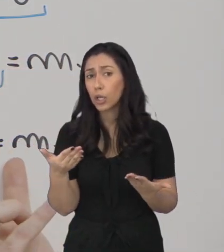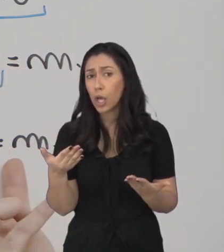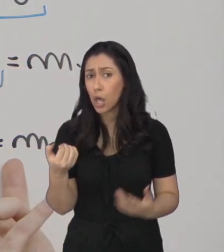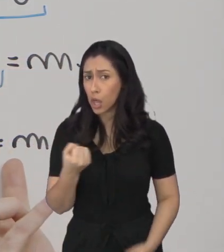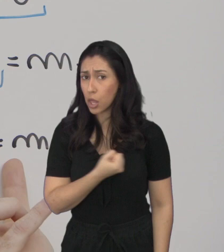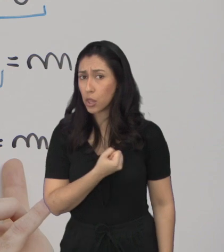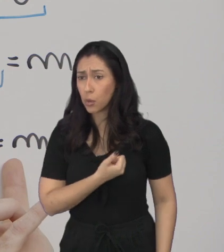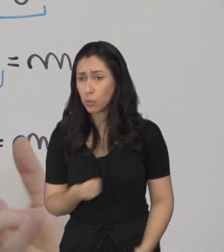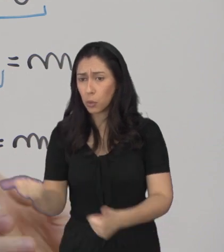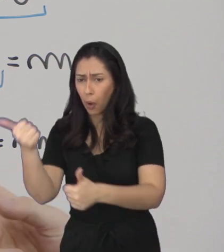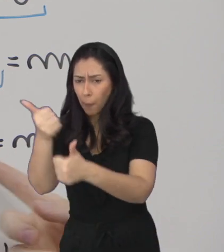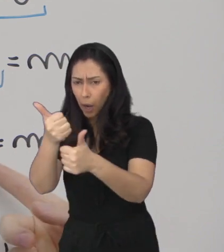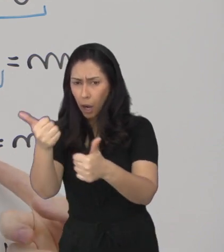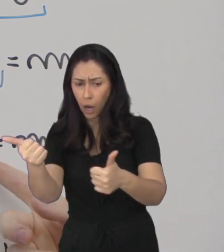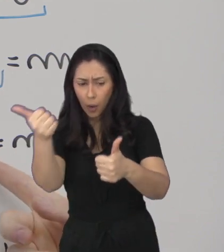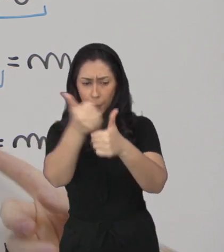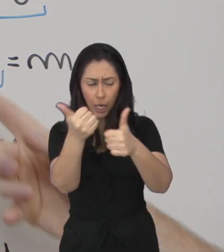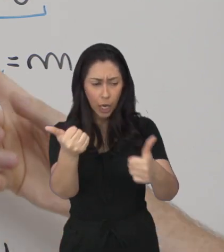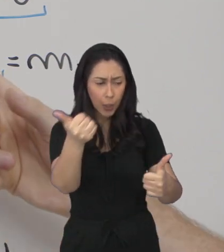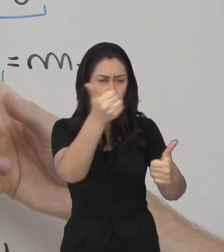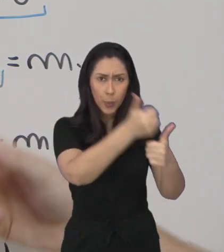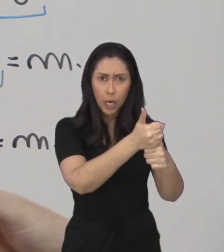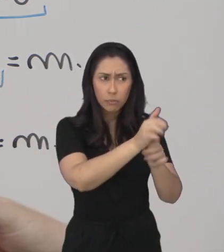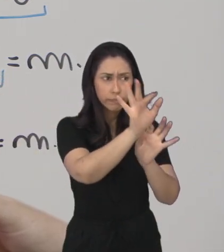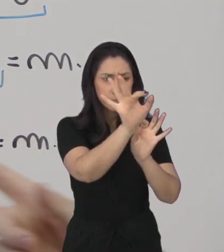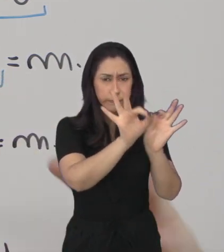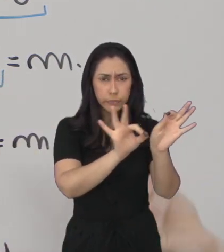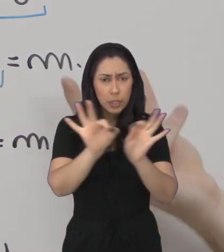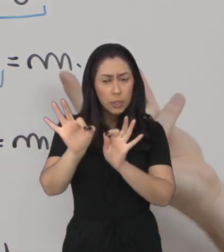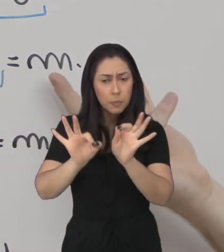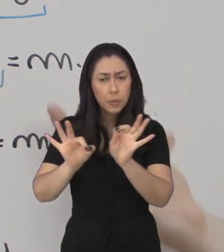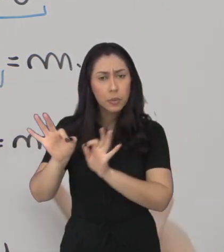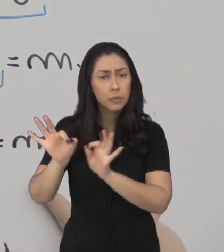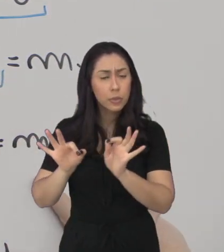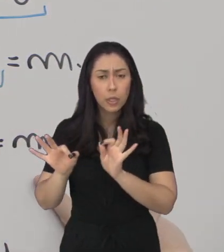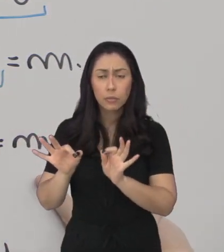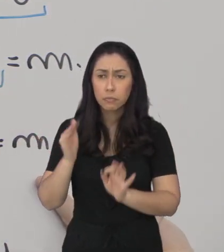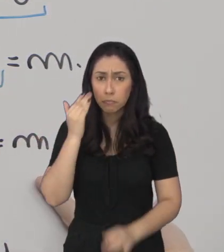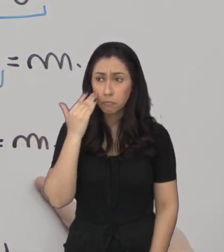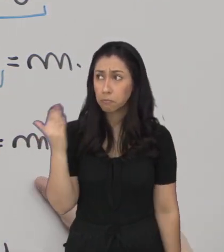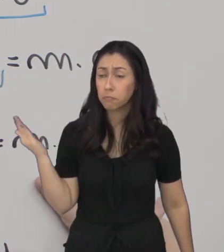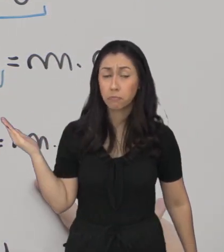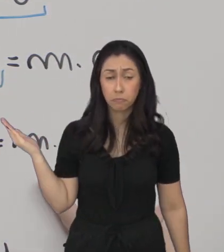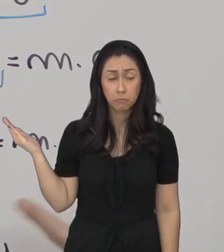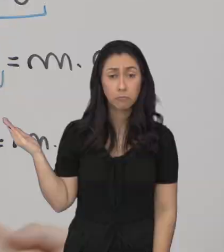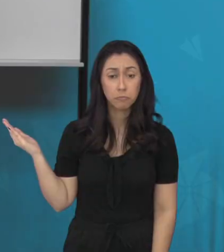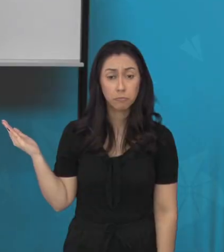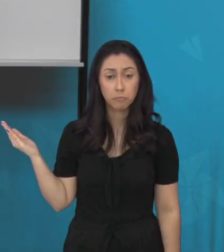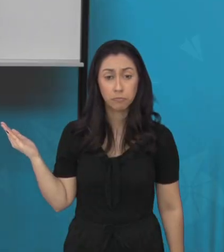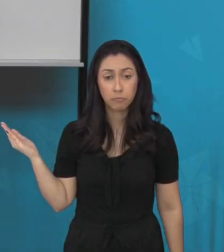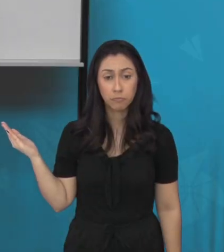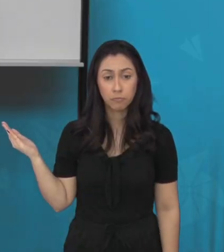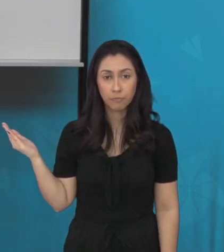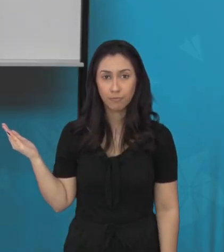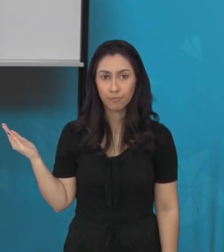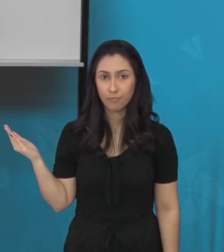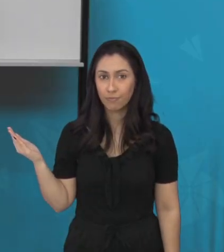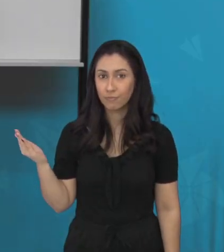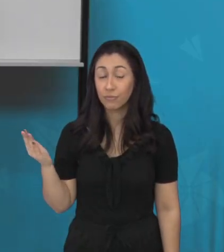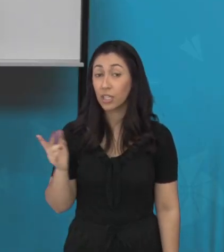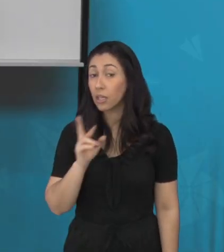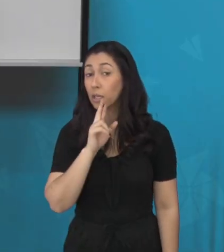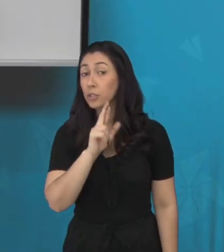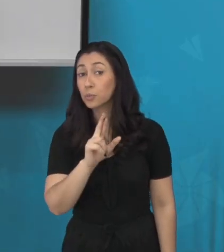normal pelo peso, massa vezes a gravidade. Mi eu repito, massa vezes a aceleração eu repito. Aqui está